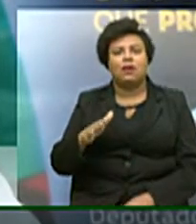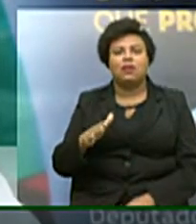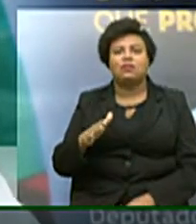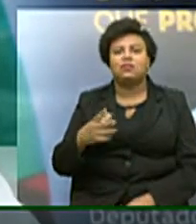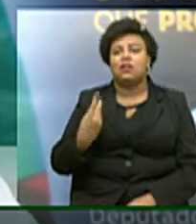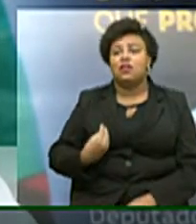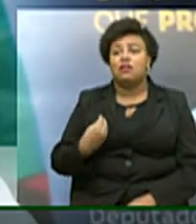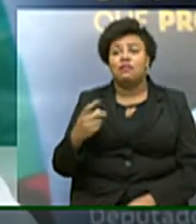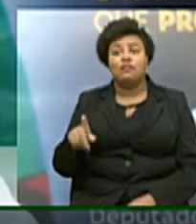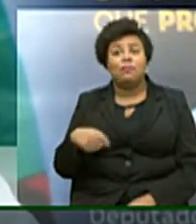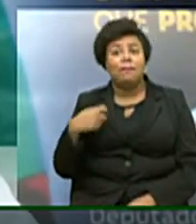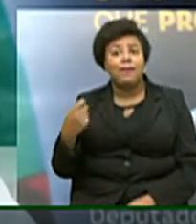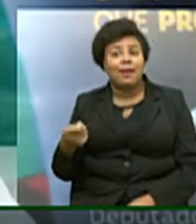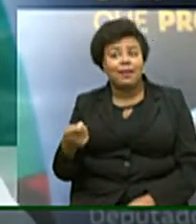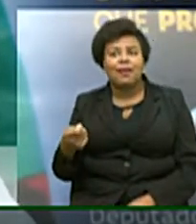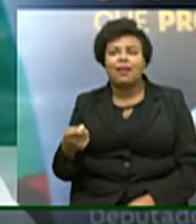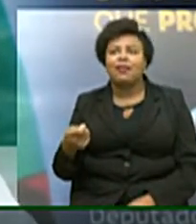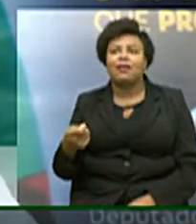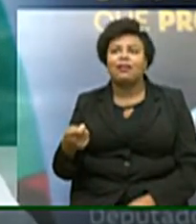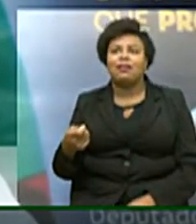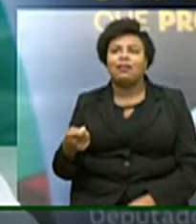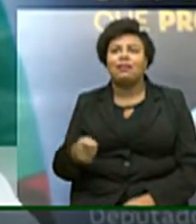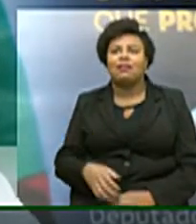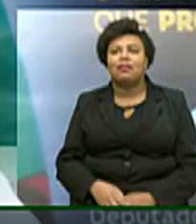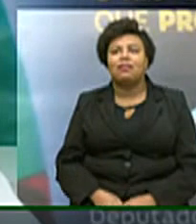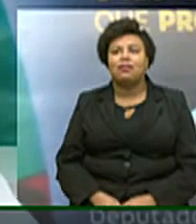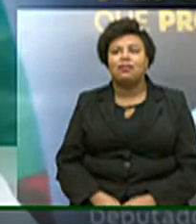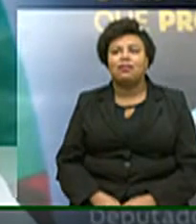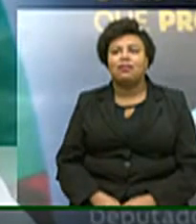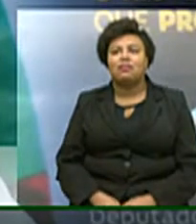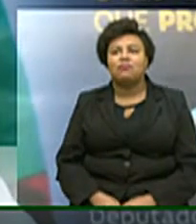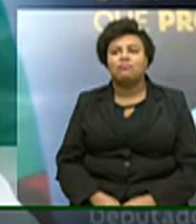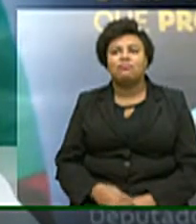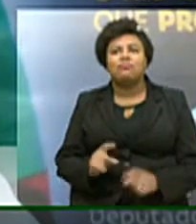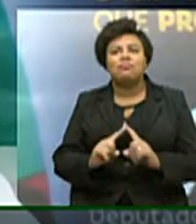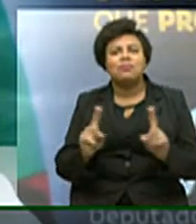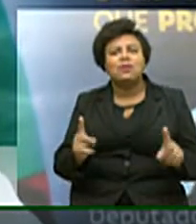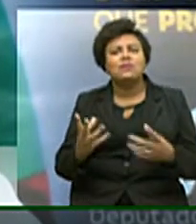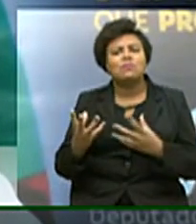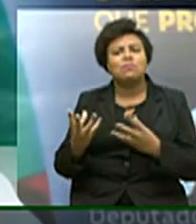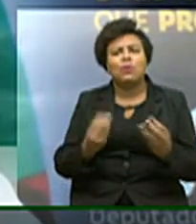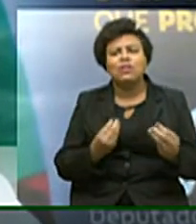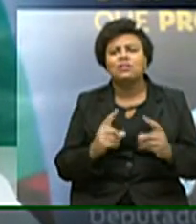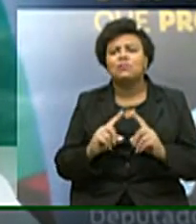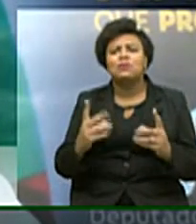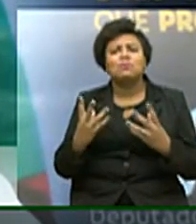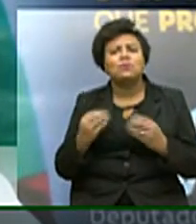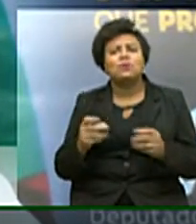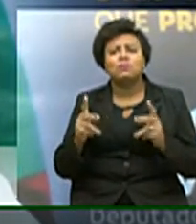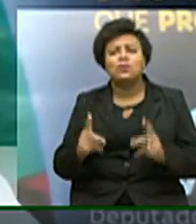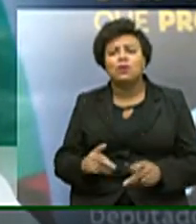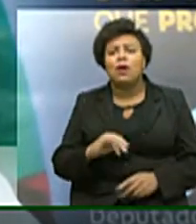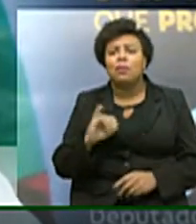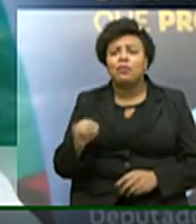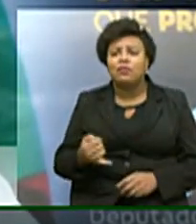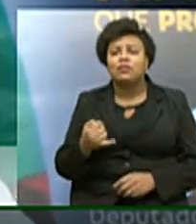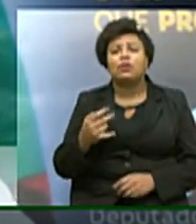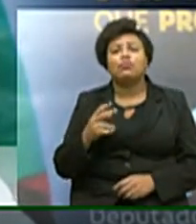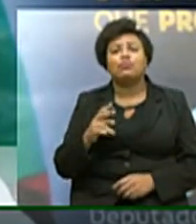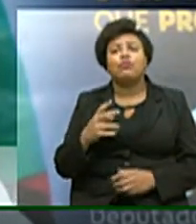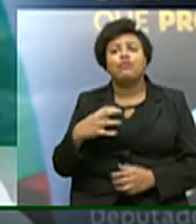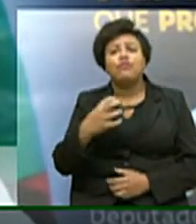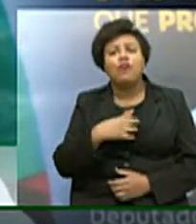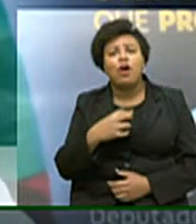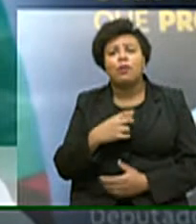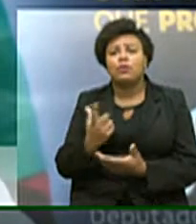quem devidamente foi levado. Muitos, mas muitas pessoas utilizaram como prateleira de forma de